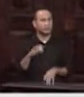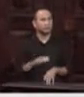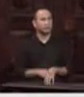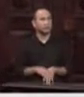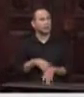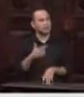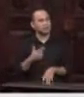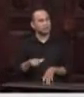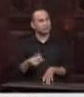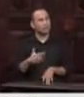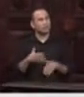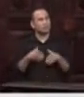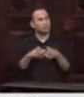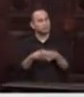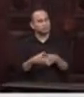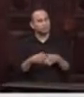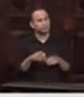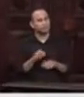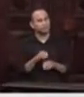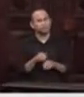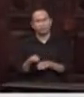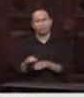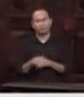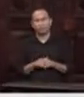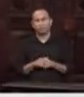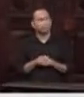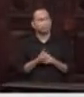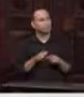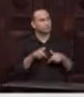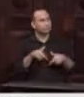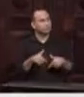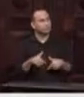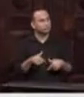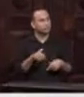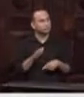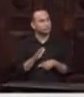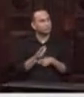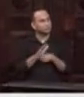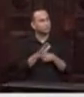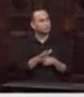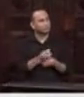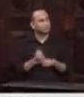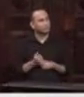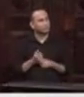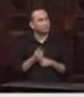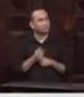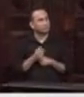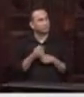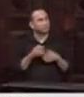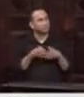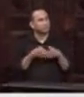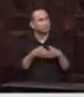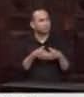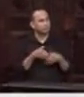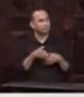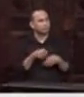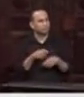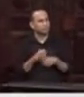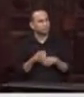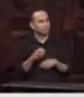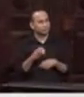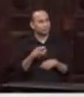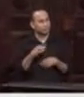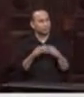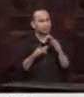mais uma vez a Comissão de Educação se posicionar em defesa dessa instituição de fomento da ciência,